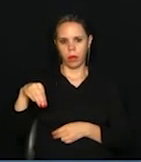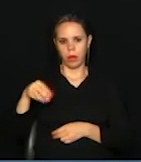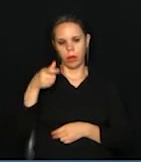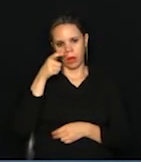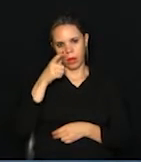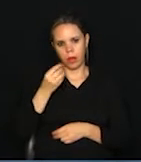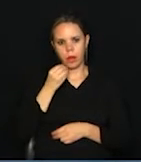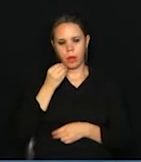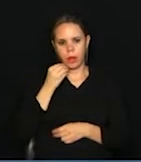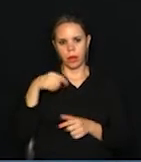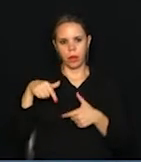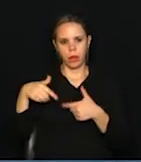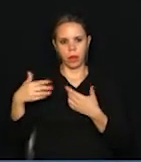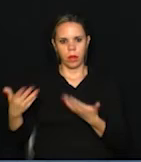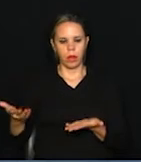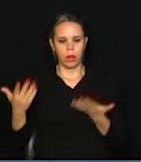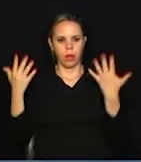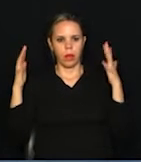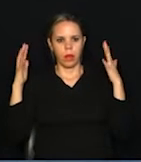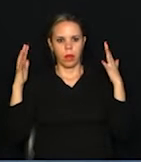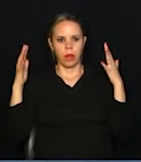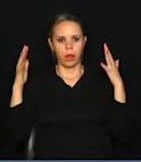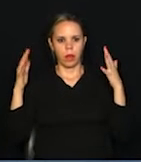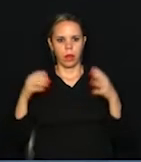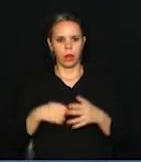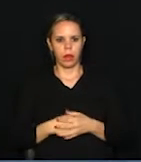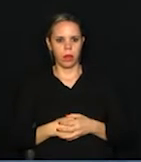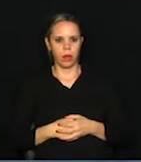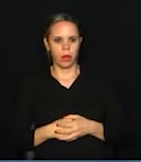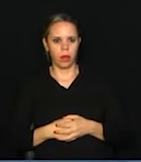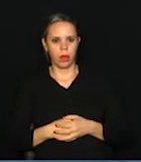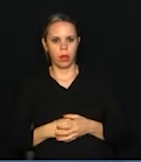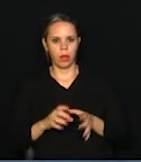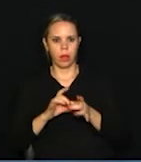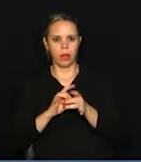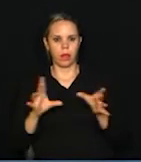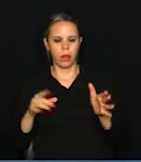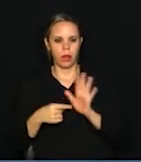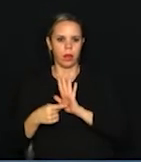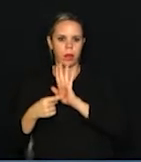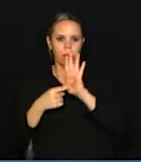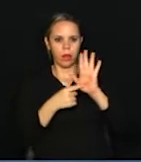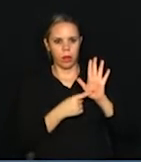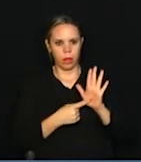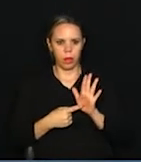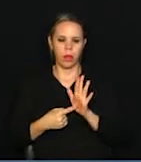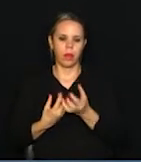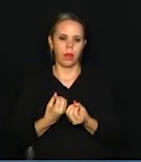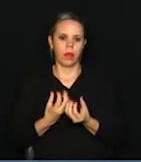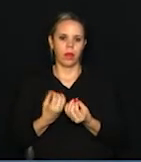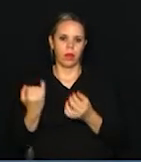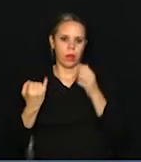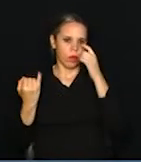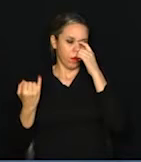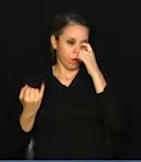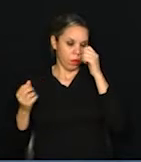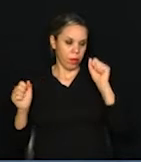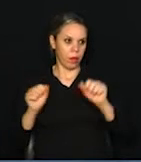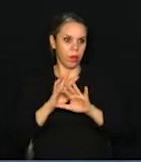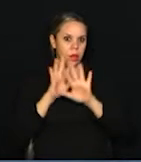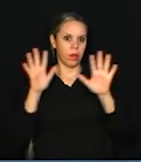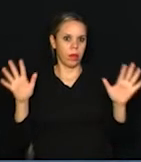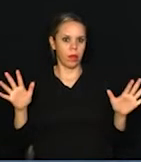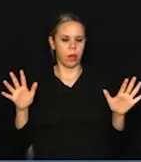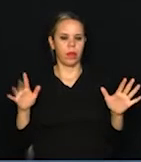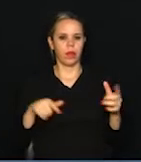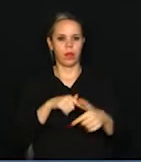oportunidade de trabalhar. Parabéns pela disponibilidade de apresentar esses dados, são importantes. A transparência no